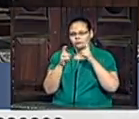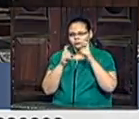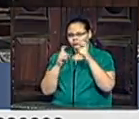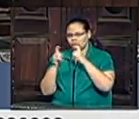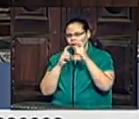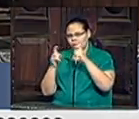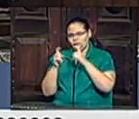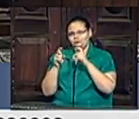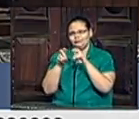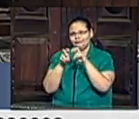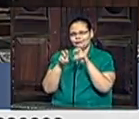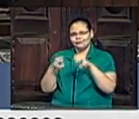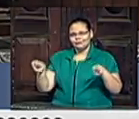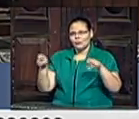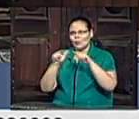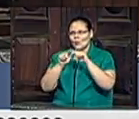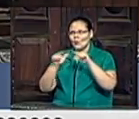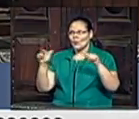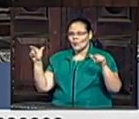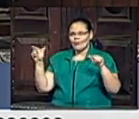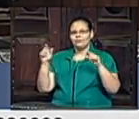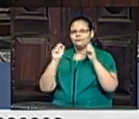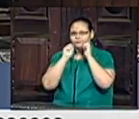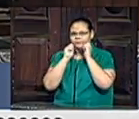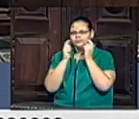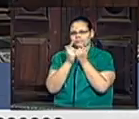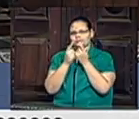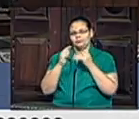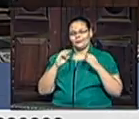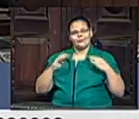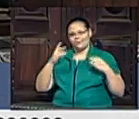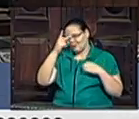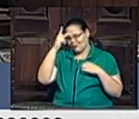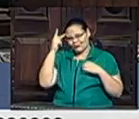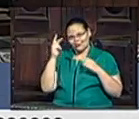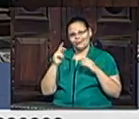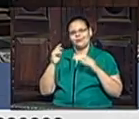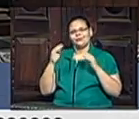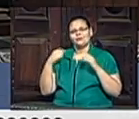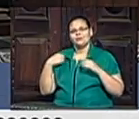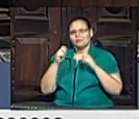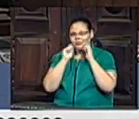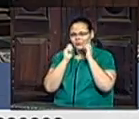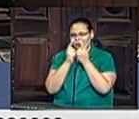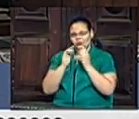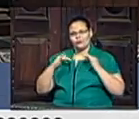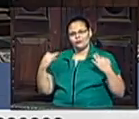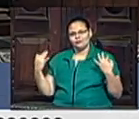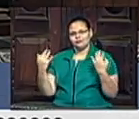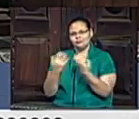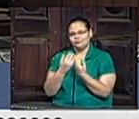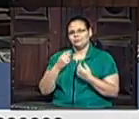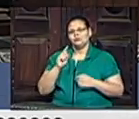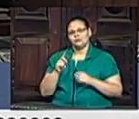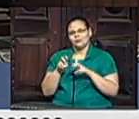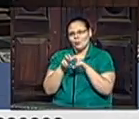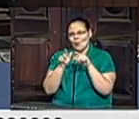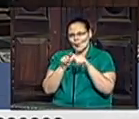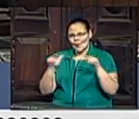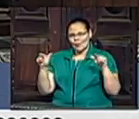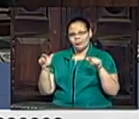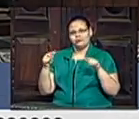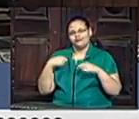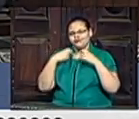com as galerias vazias, com a Assembleia Legislativa cercada. Portanto, fazer esse registro e manifestar mais uma vez o